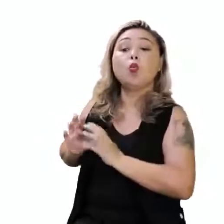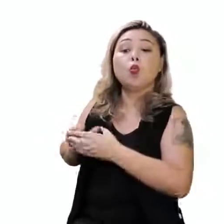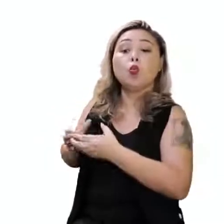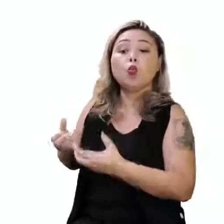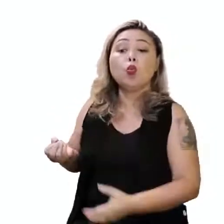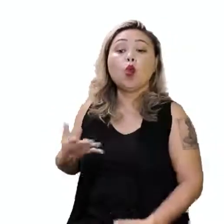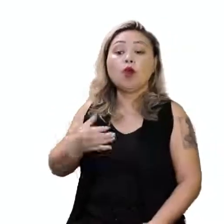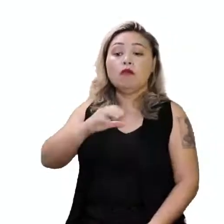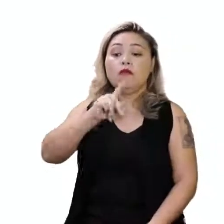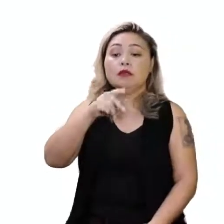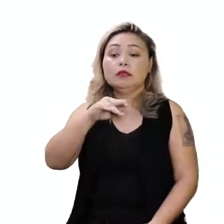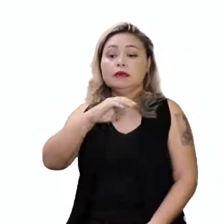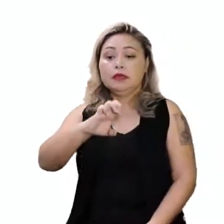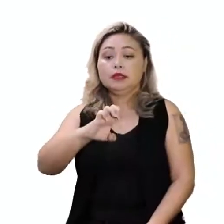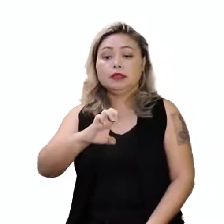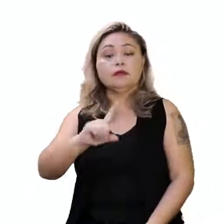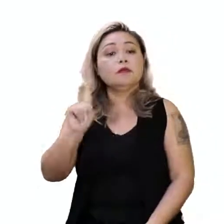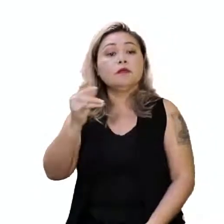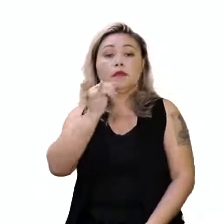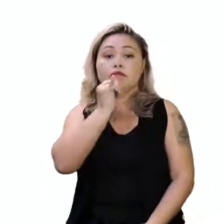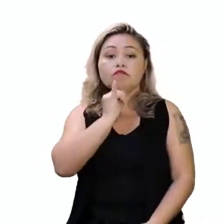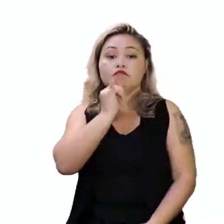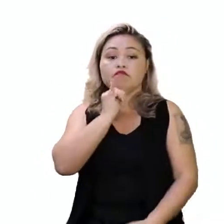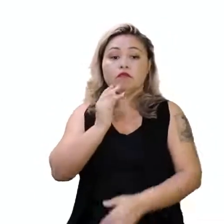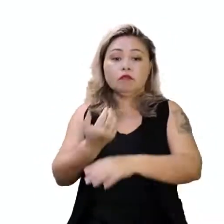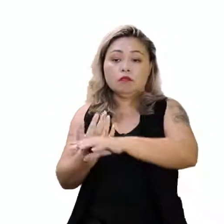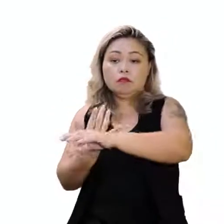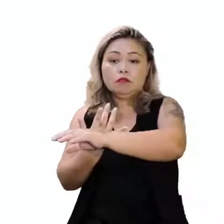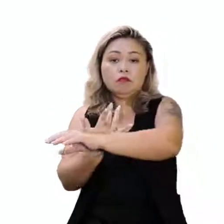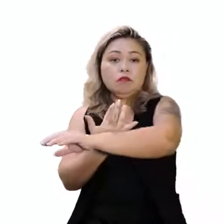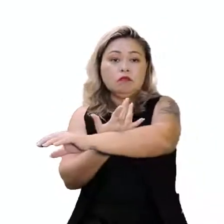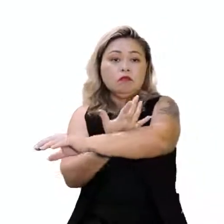espécie. Um exemplo aqui é a gramínea